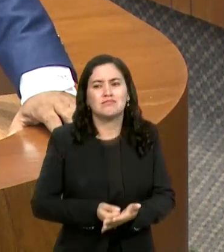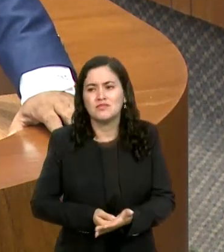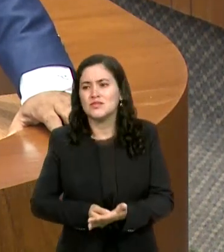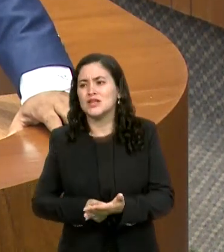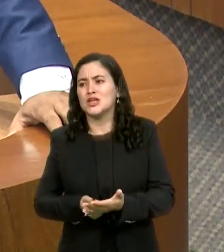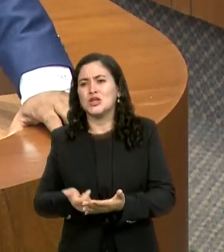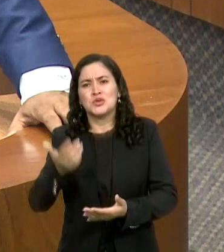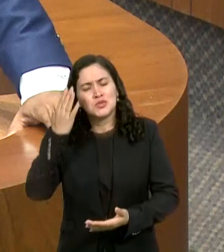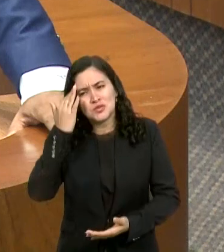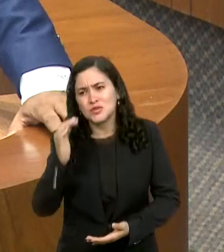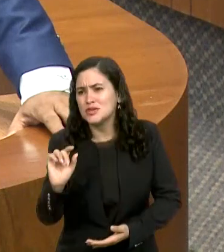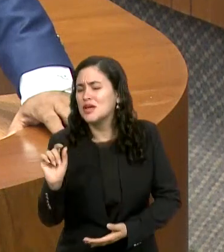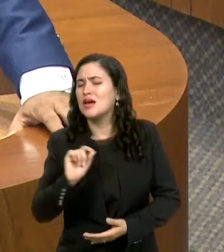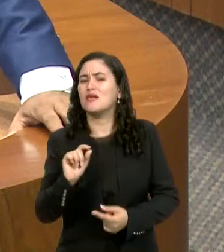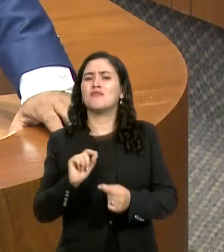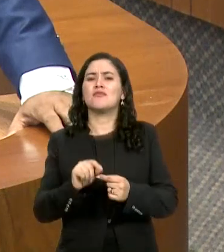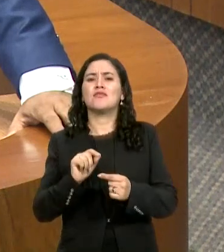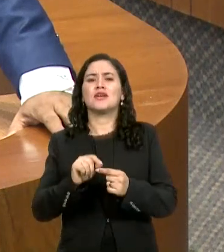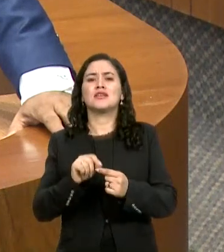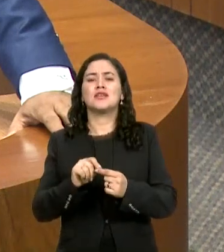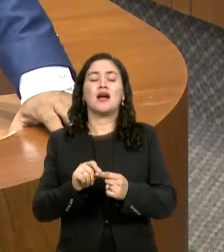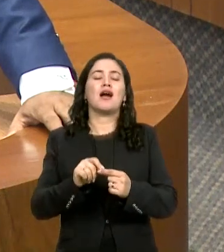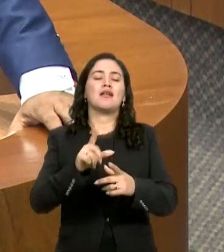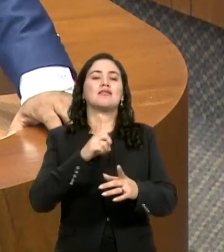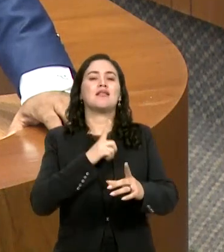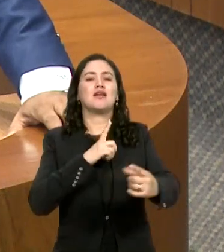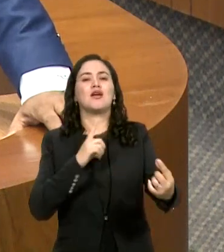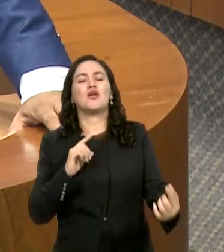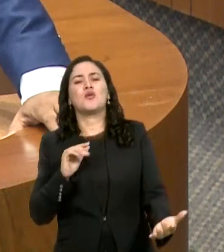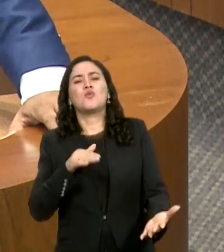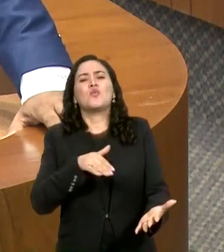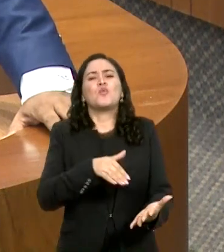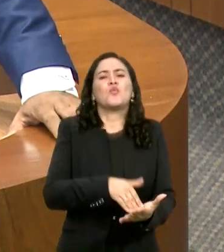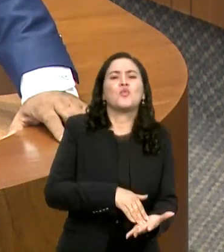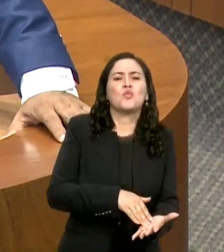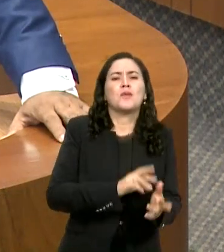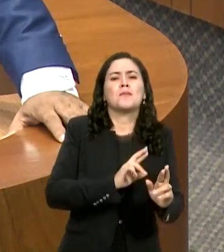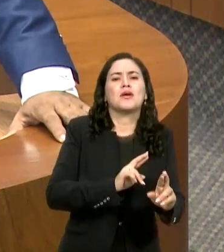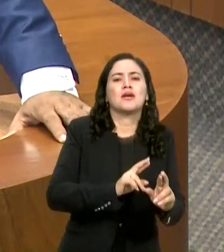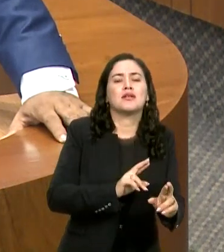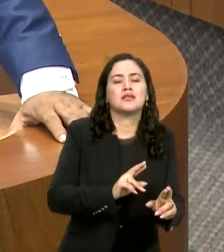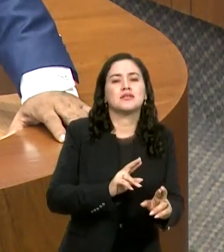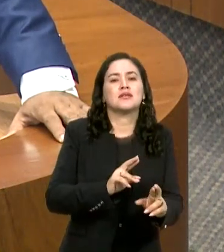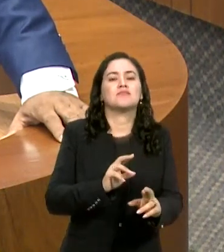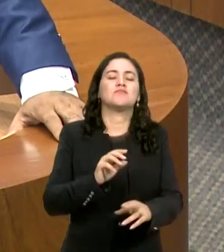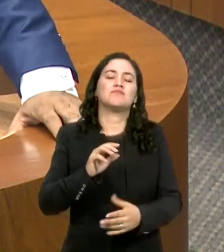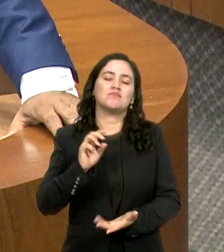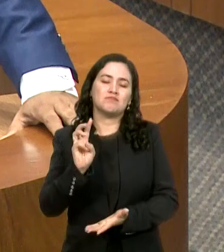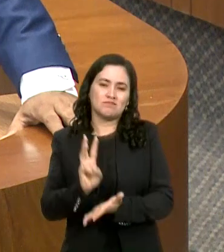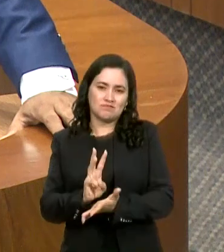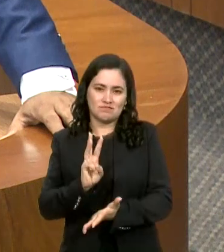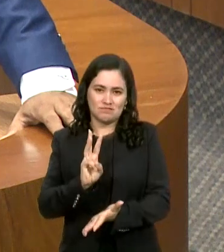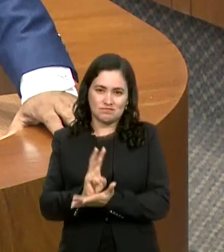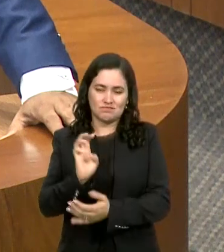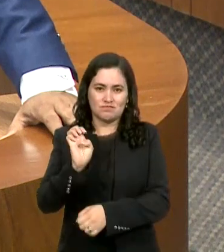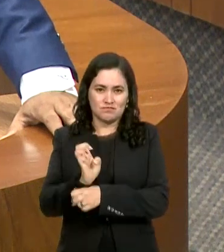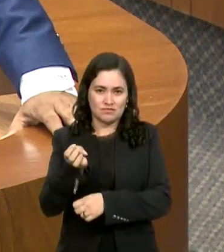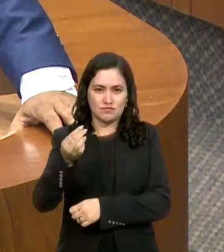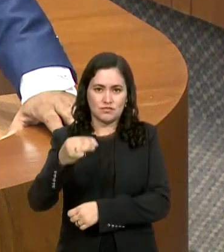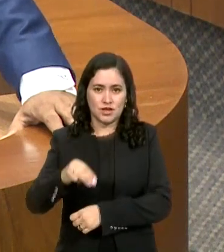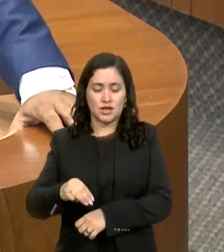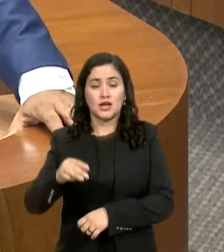E encontra homens valorosos, homens empenhados na sua missão da Defensoria do Direito daqueles